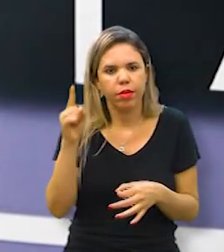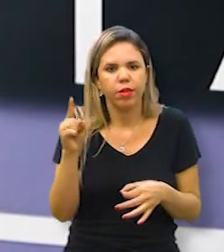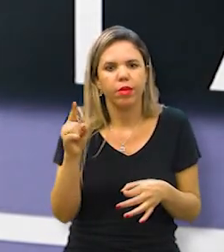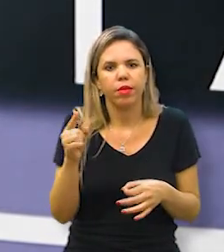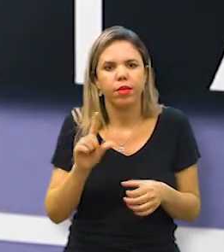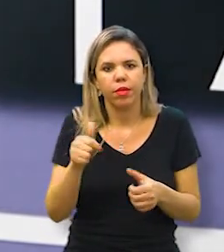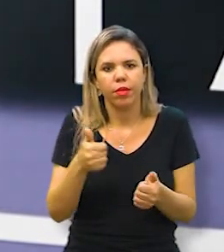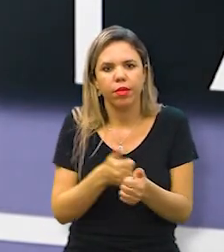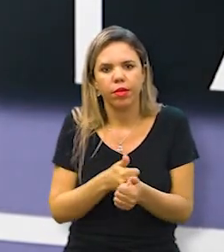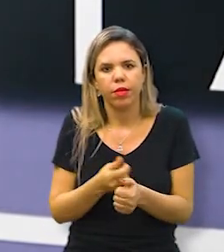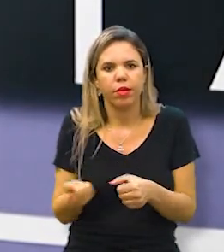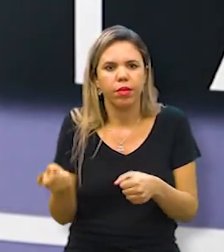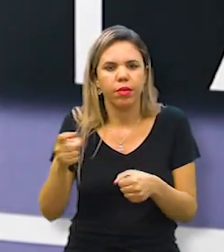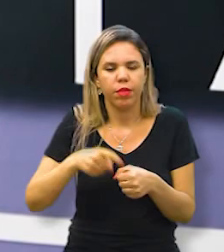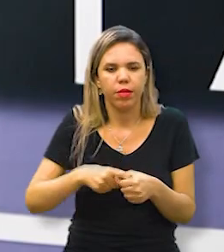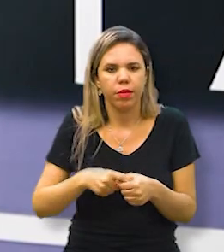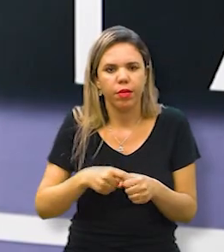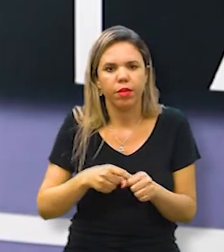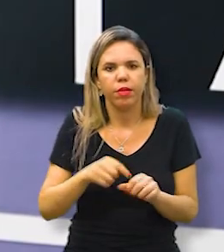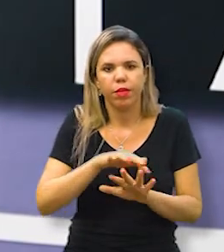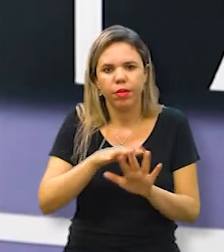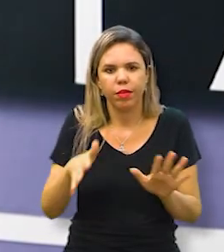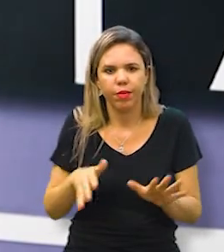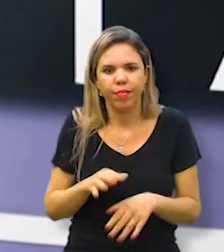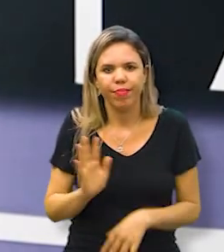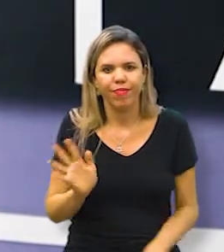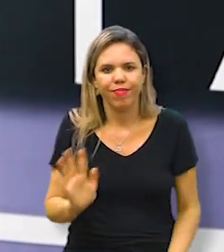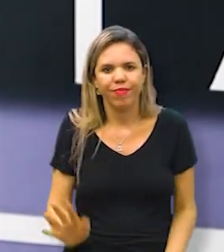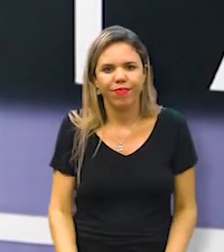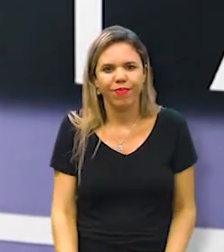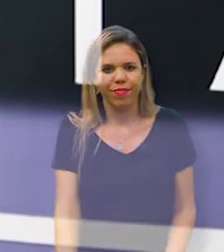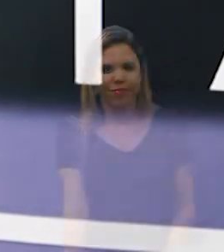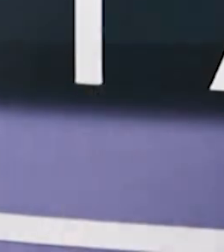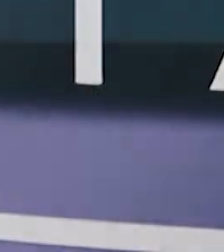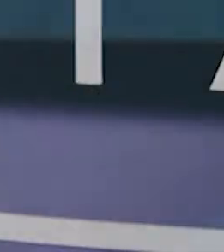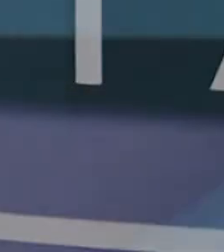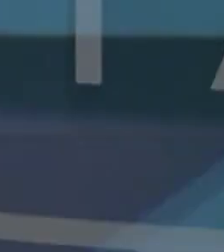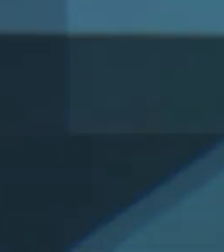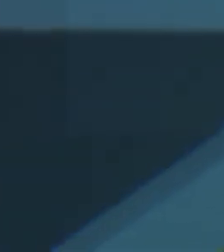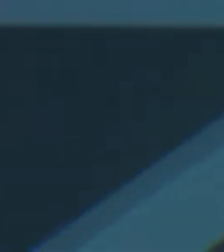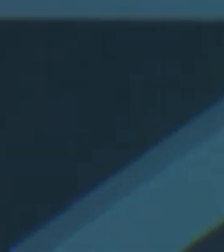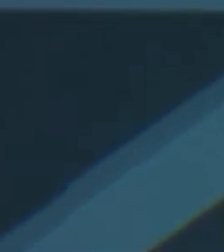dias, porque daqui a alguns a gente já volta com mais uma edição do Mãos Solidárias. Até lá! Tchau, tchau!